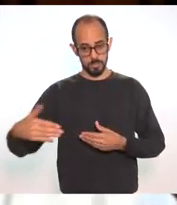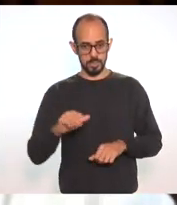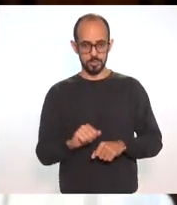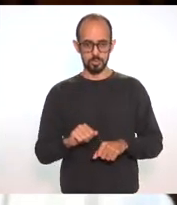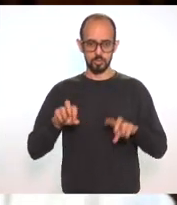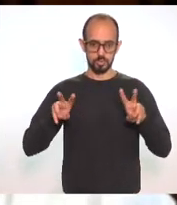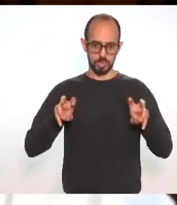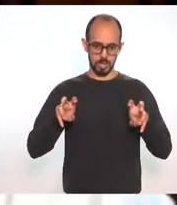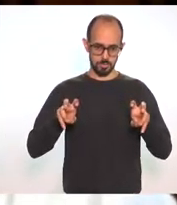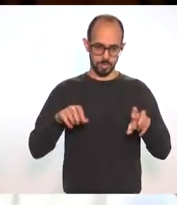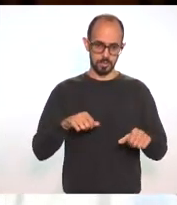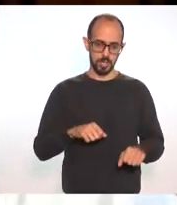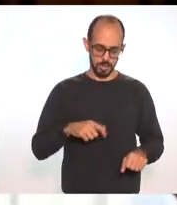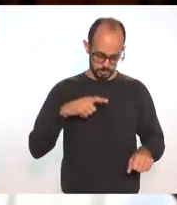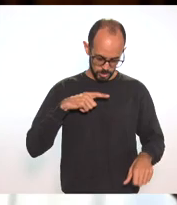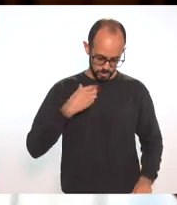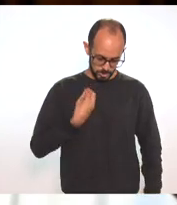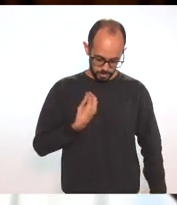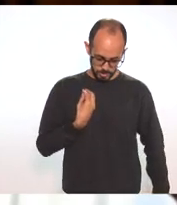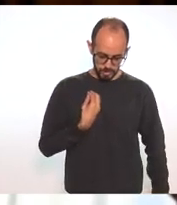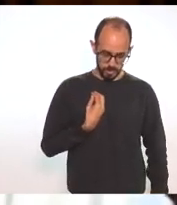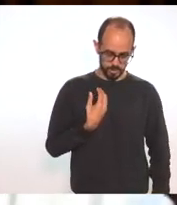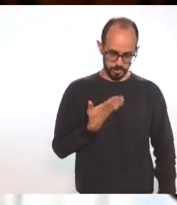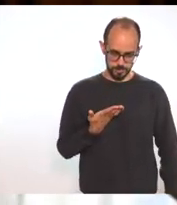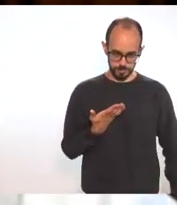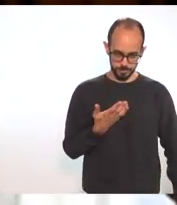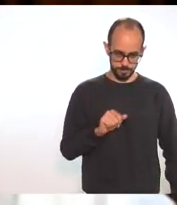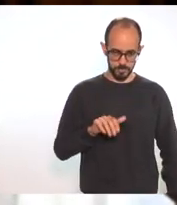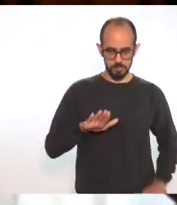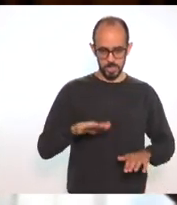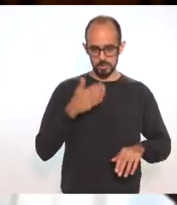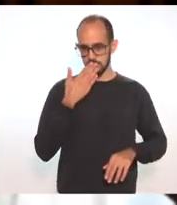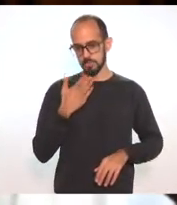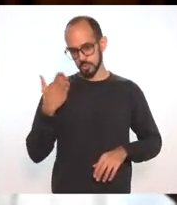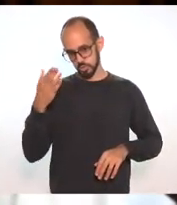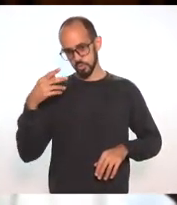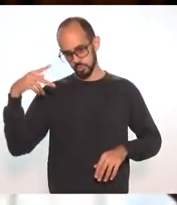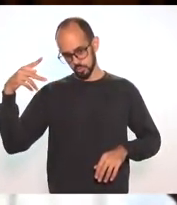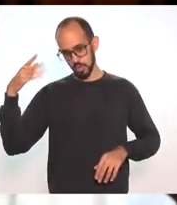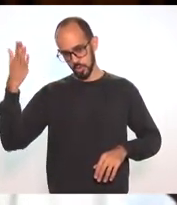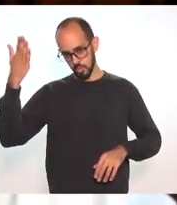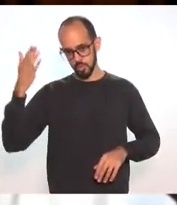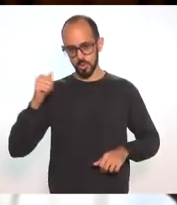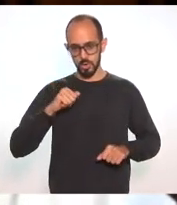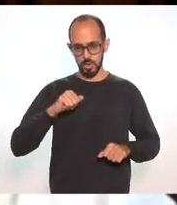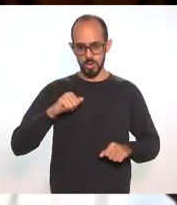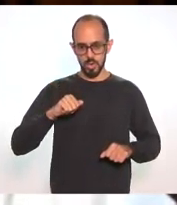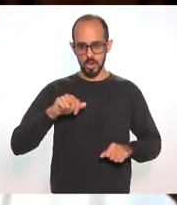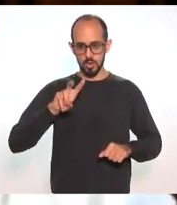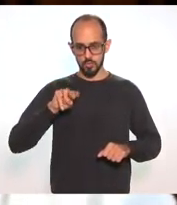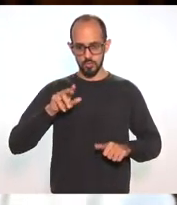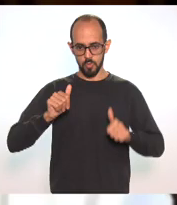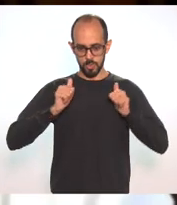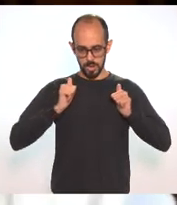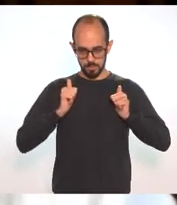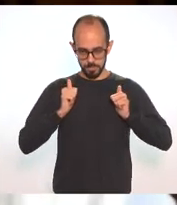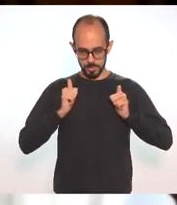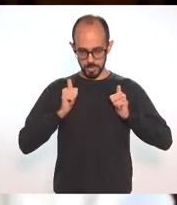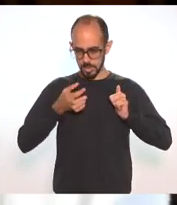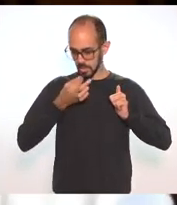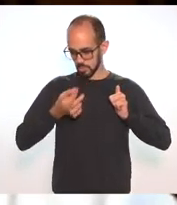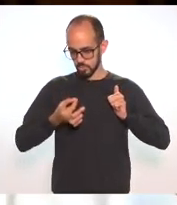e está em andamento. Então, mas, como um pedido de Vossa Excelência, eu vou me abster em dar o parecer, Vossa Excelência encaminha